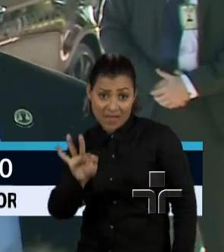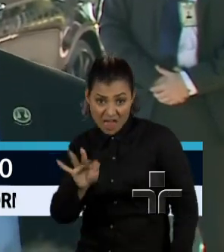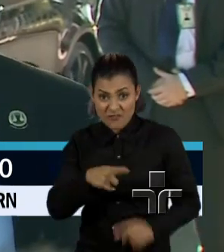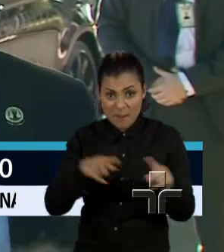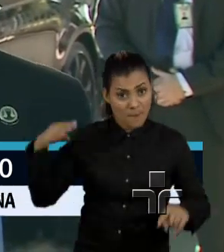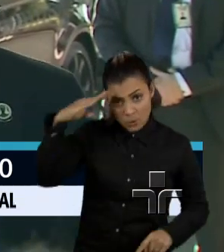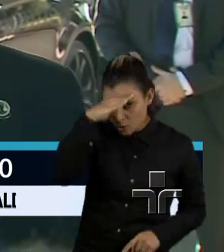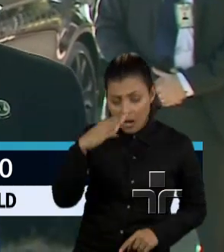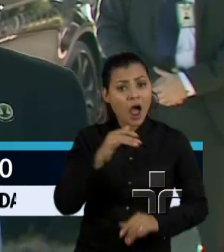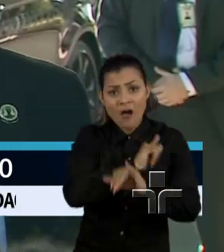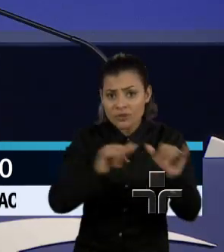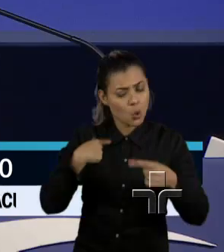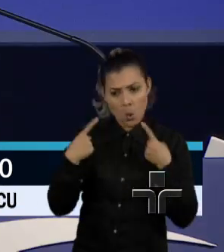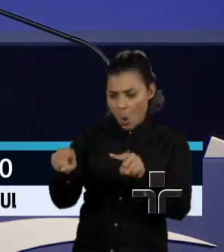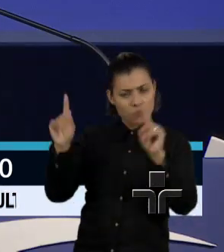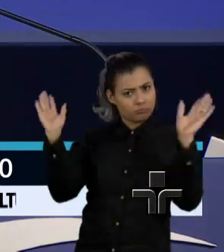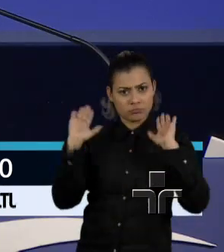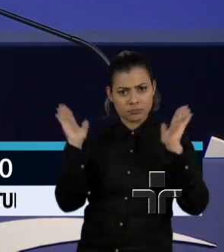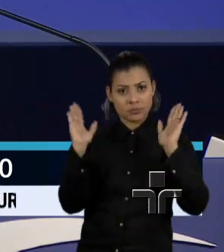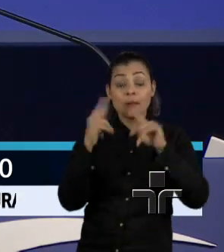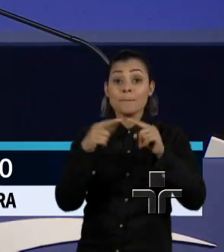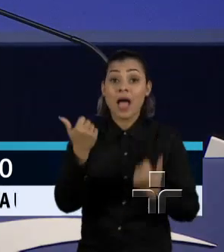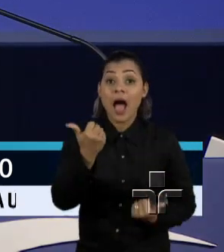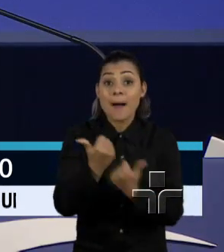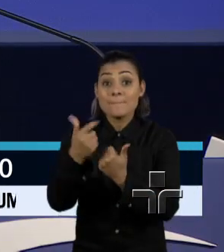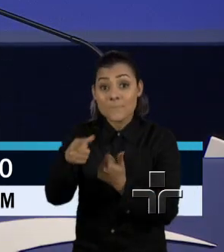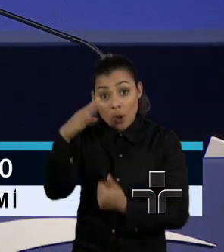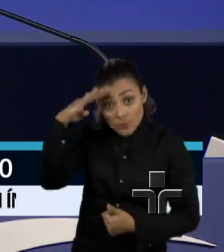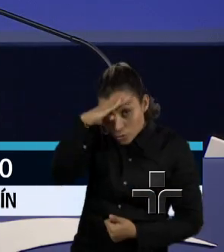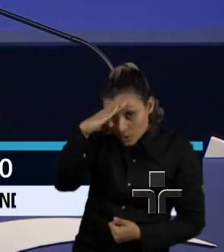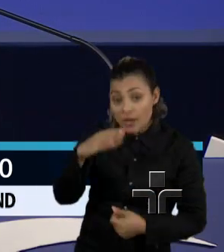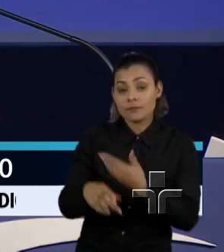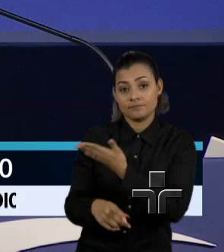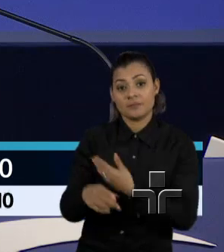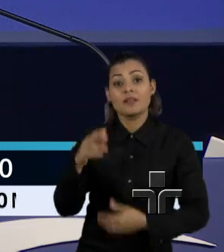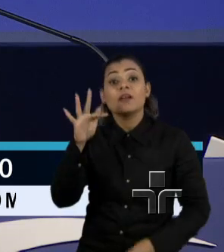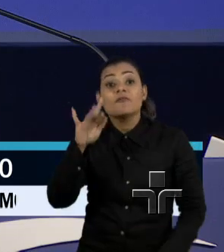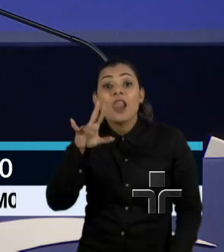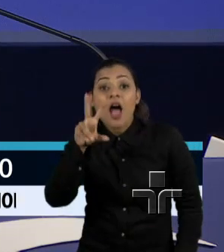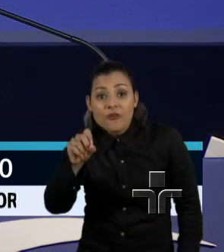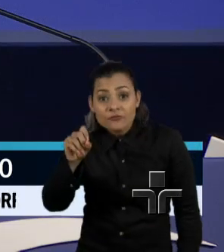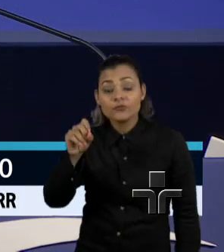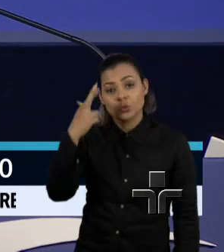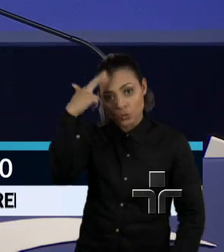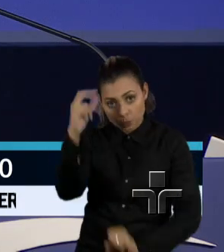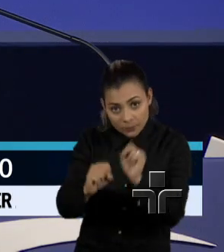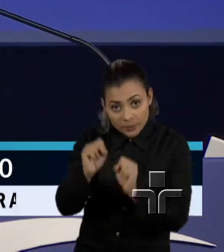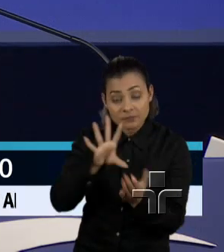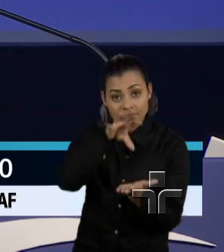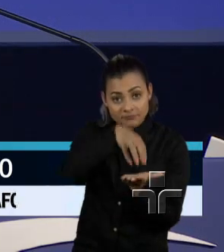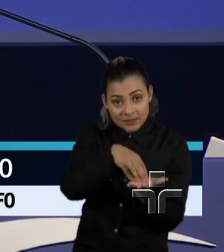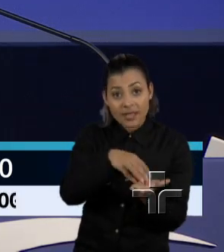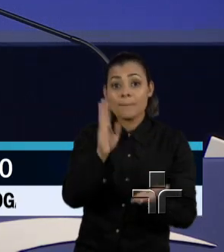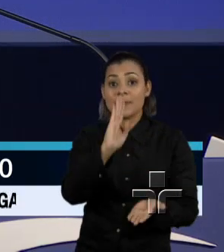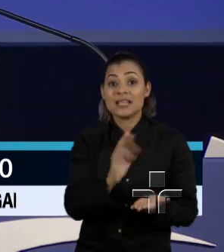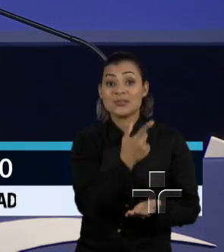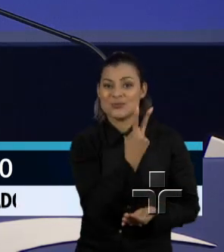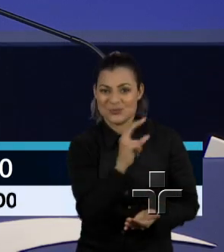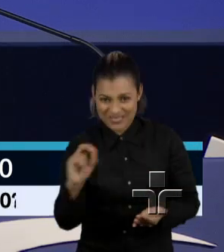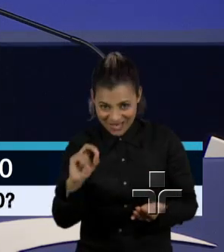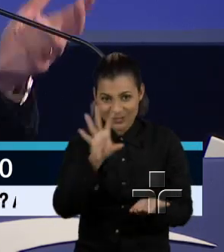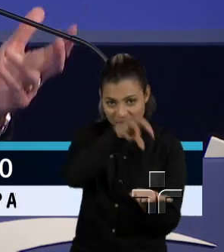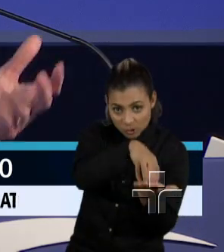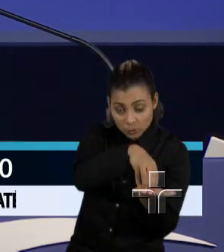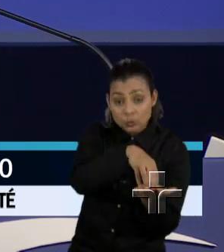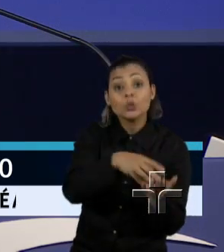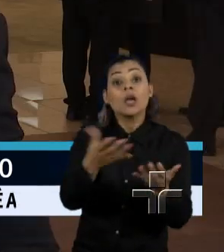Jair Bolsonaro é contra. Um dos apoiadores de Bolsonaro, o empresário Flávio Rocha, fundador do Instituto Brasil 200, também